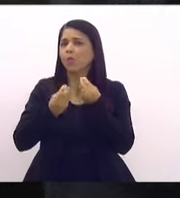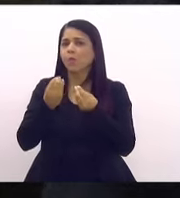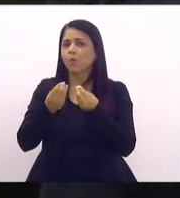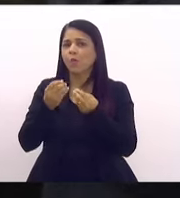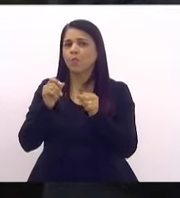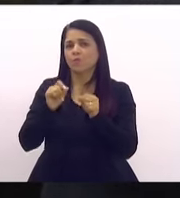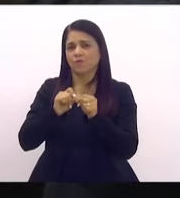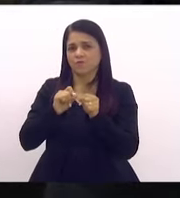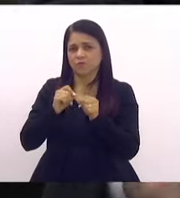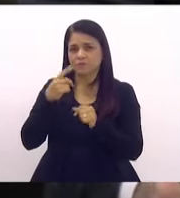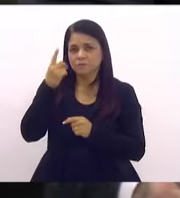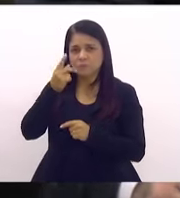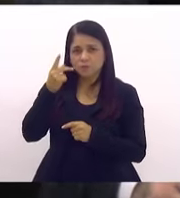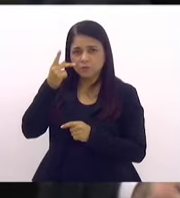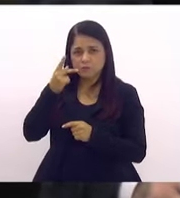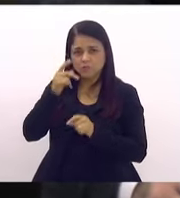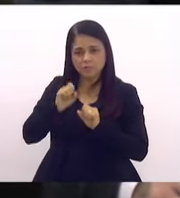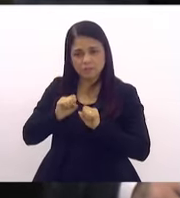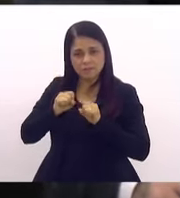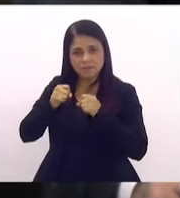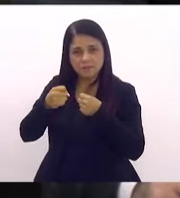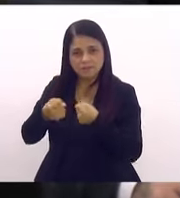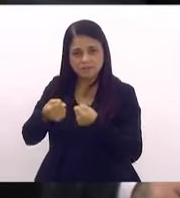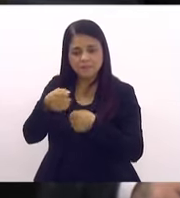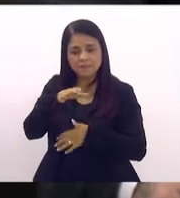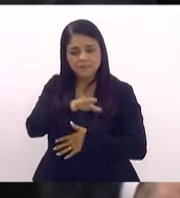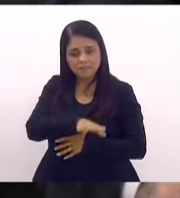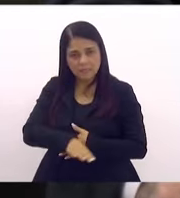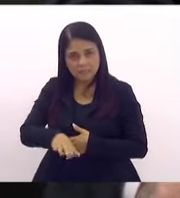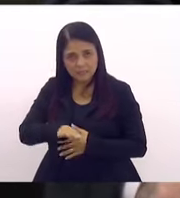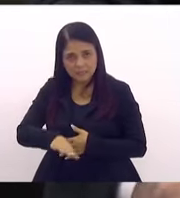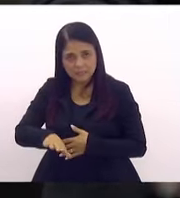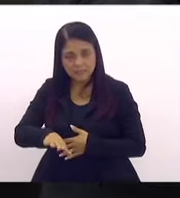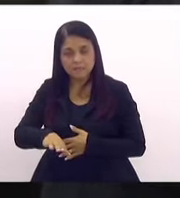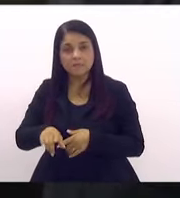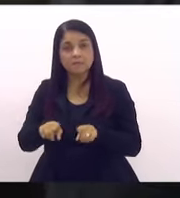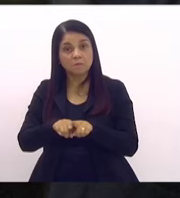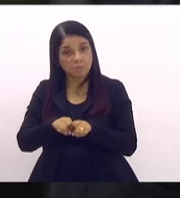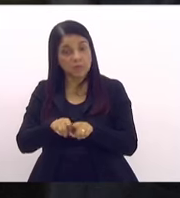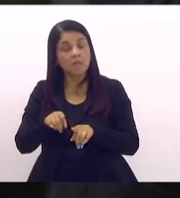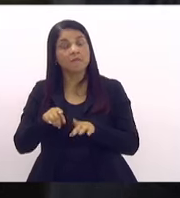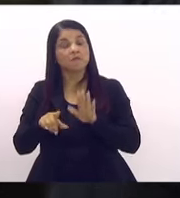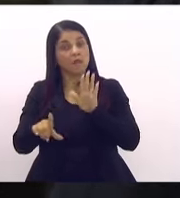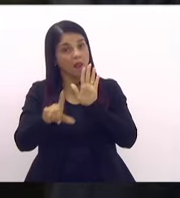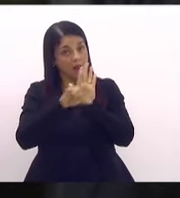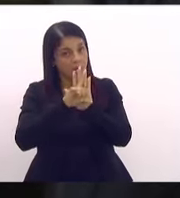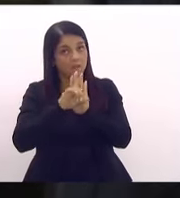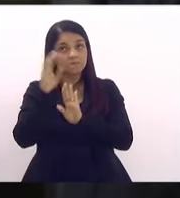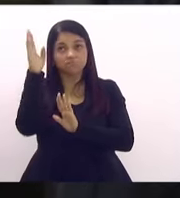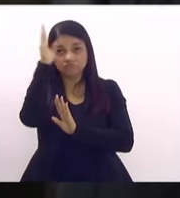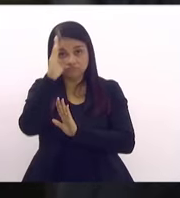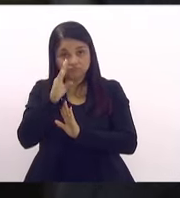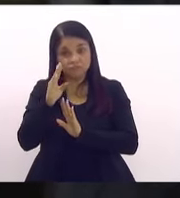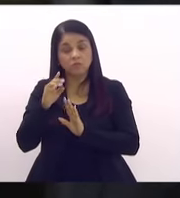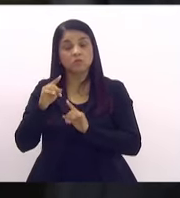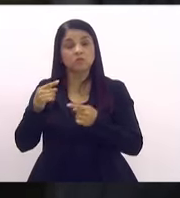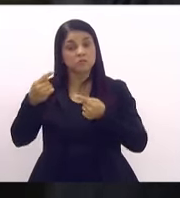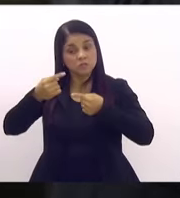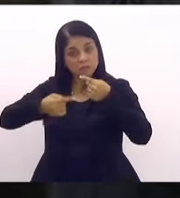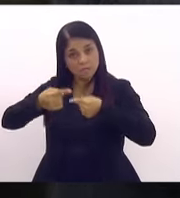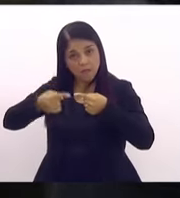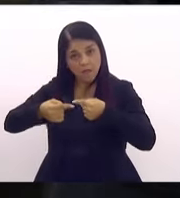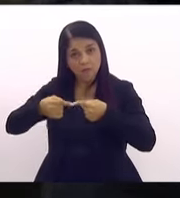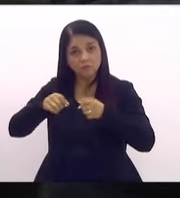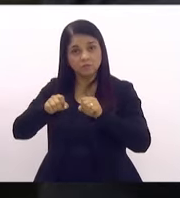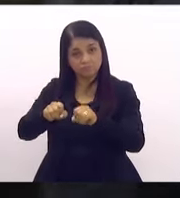a política, não é, em defesa da primeira infância, existe a lei nacional. Mas nós também trouxemos para o debate no parlamento